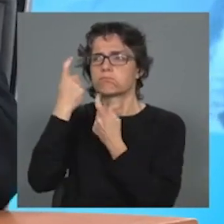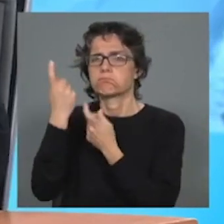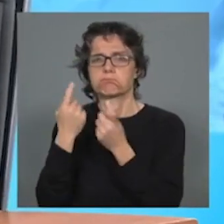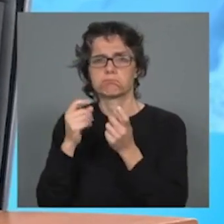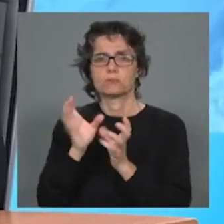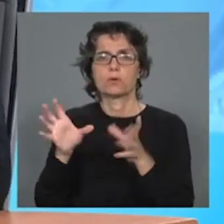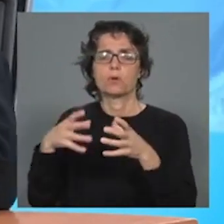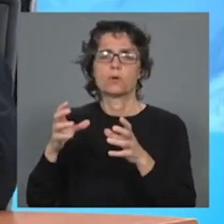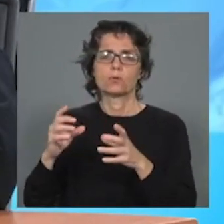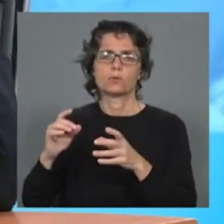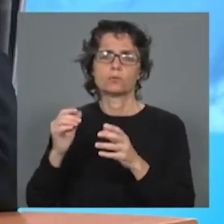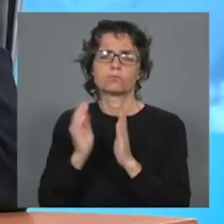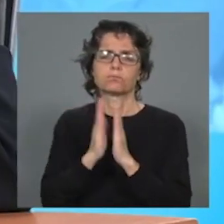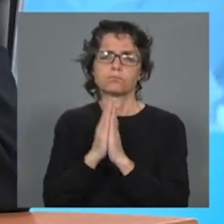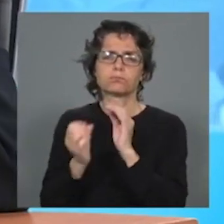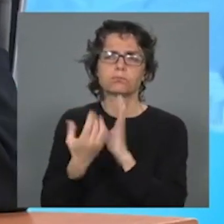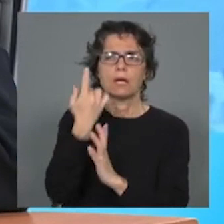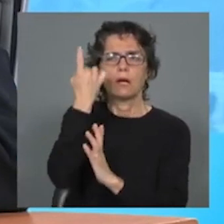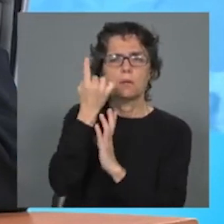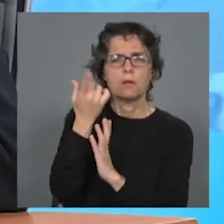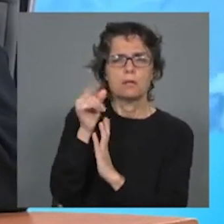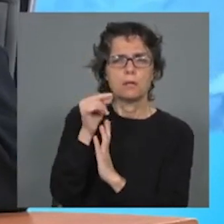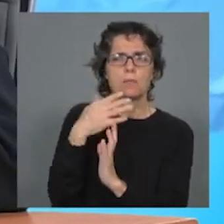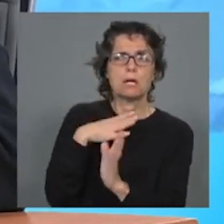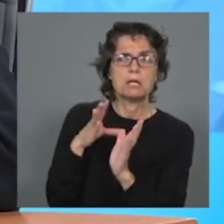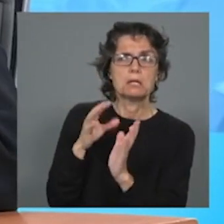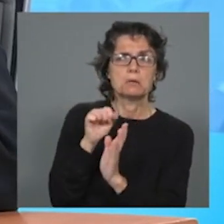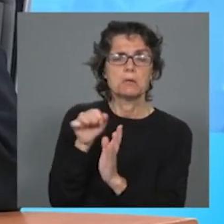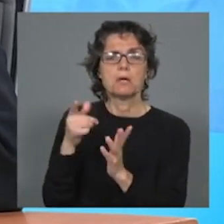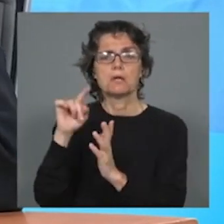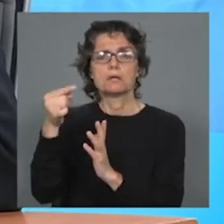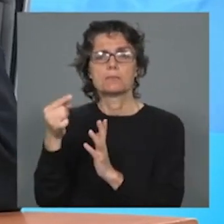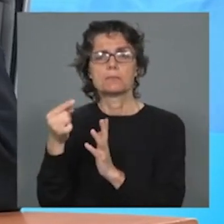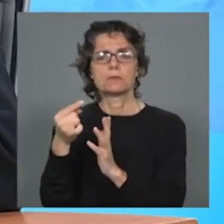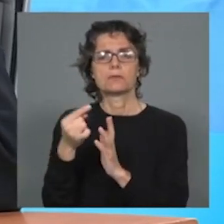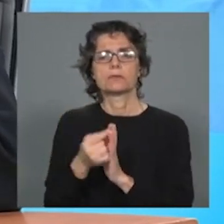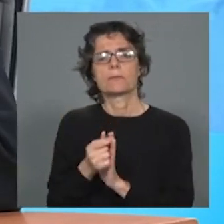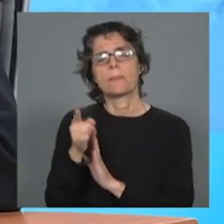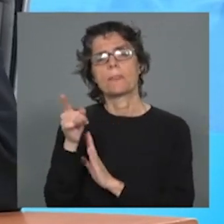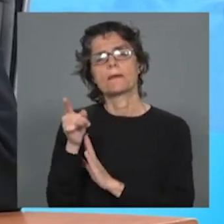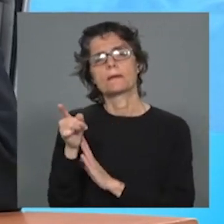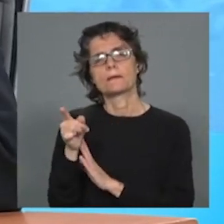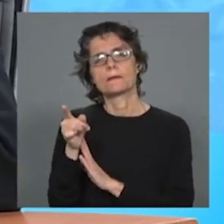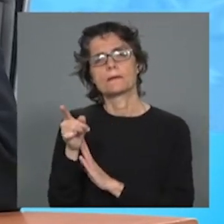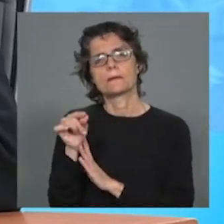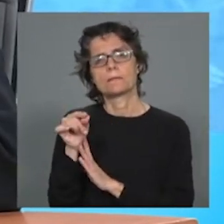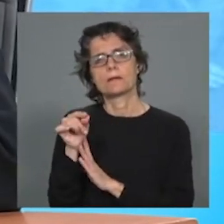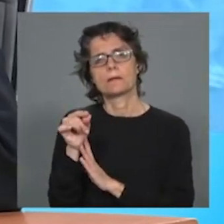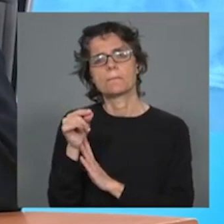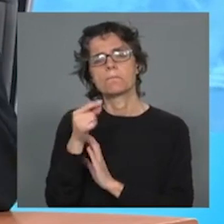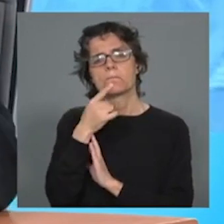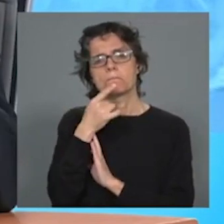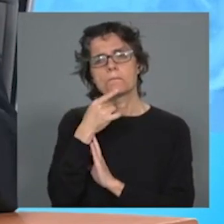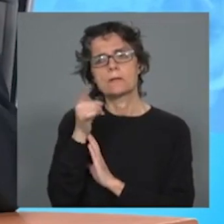depois aparece como défricheur evangélico. Portanto, entende-se